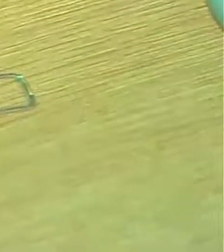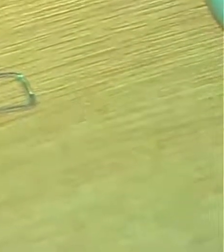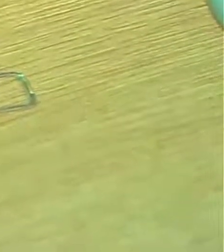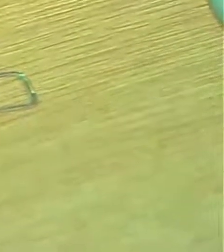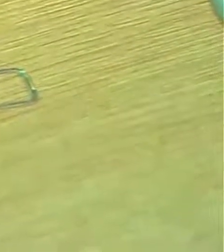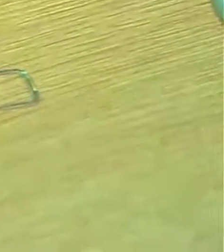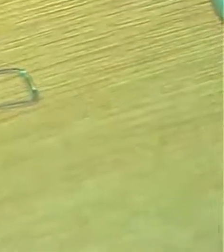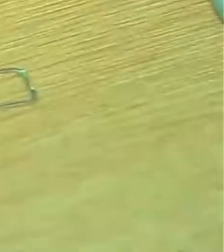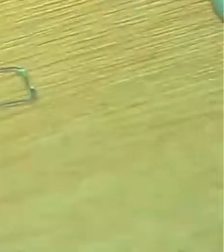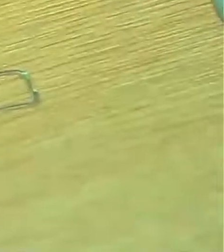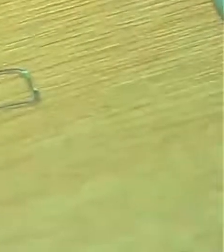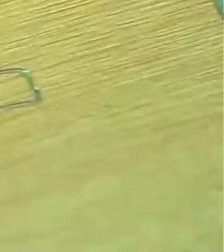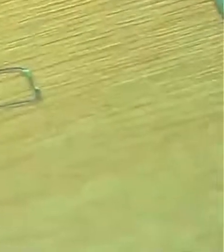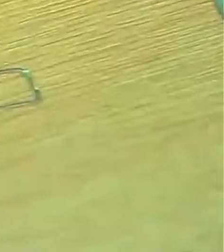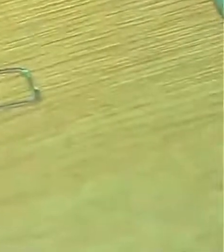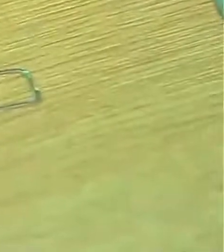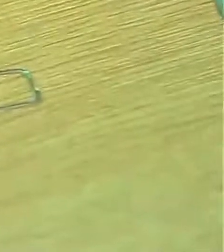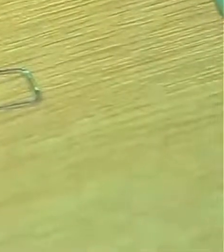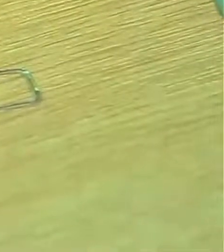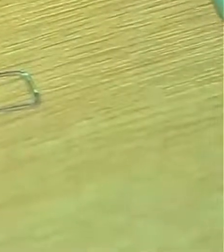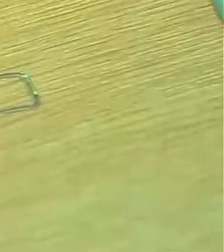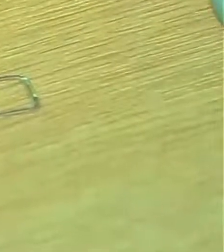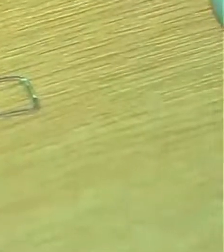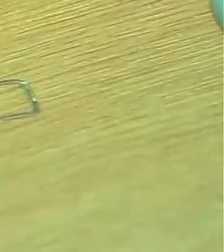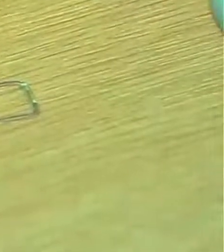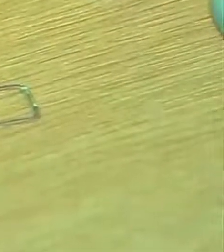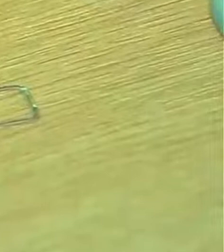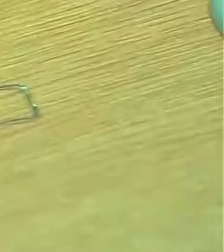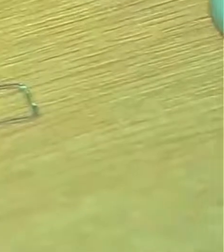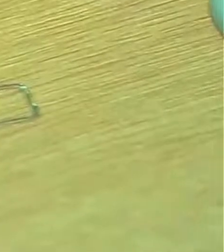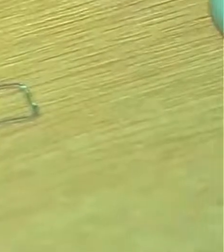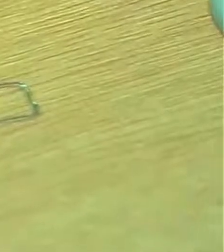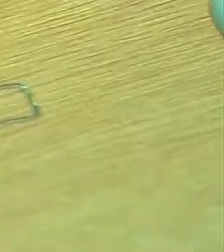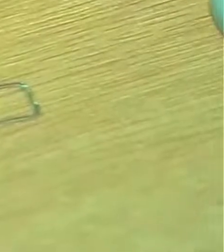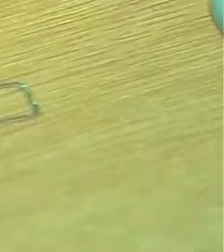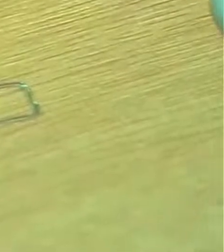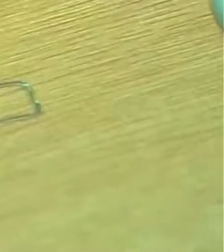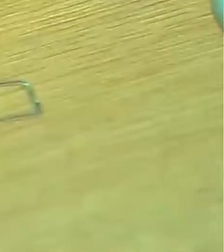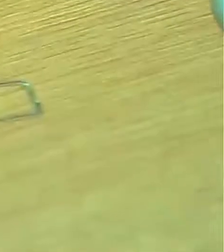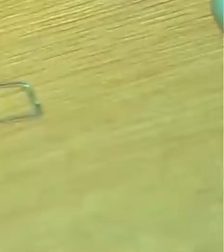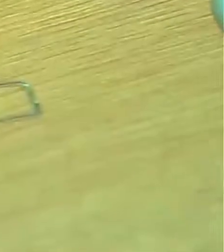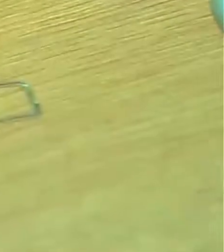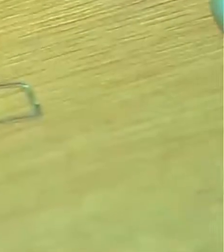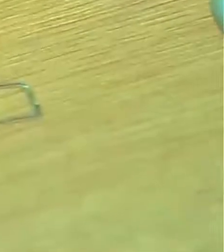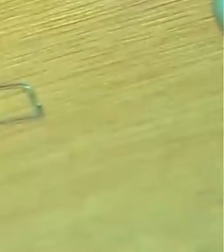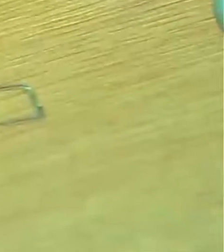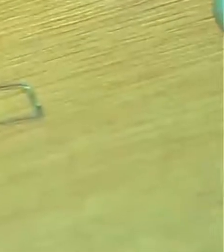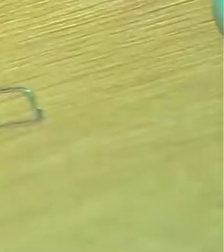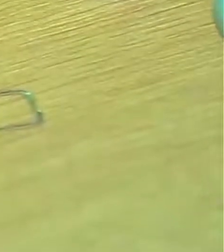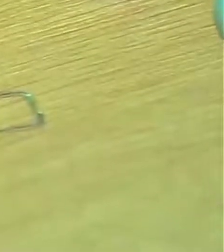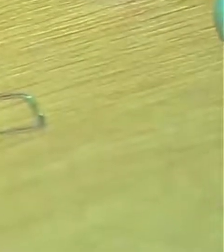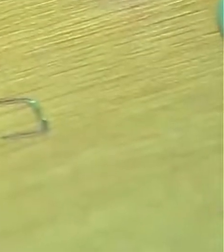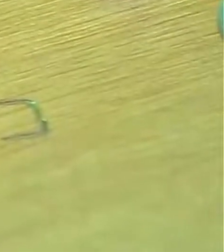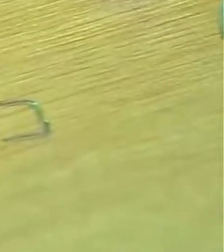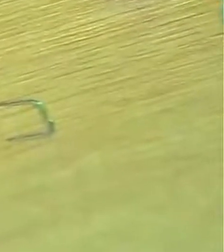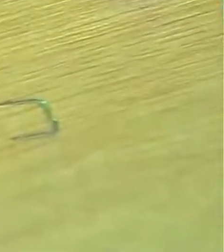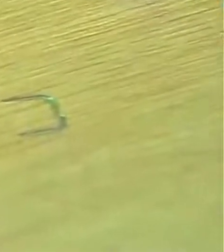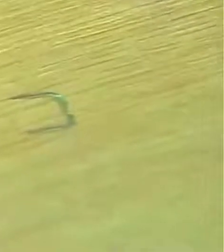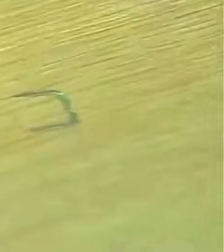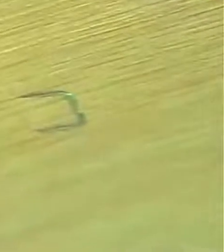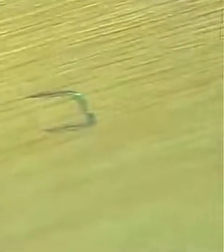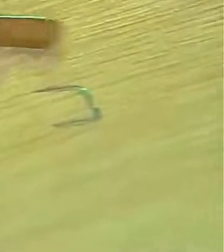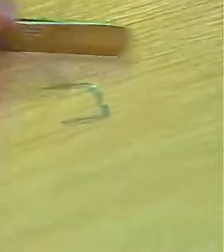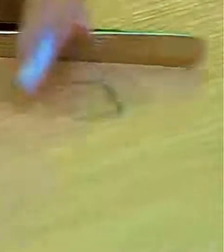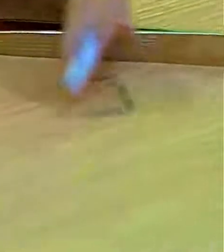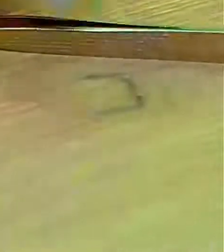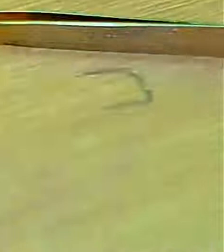certo? Quando eu tenho polos diferentes e eu tenho a repulsão de polos iguais. E como nós podemos